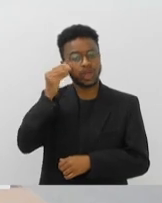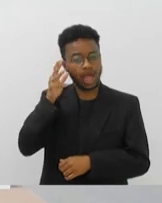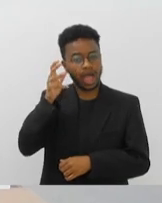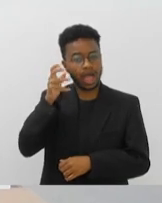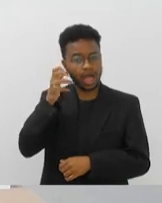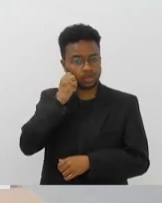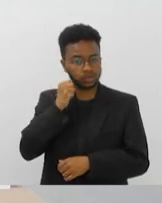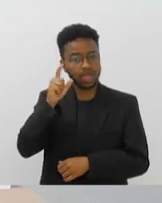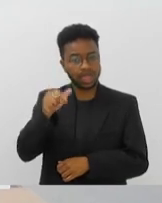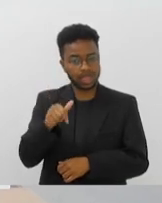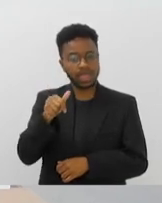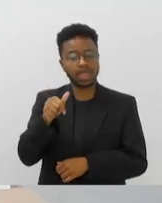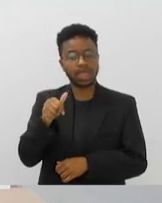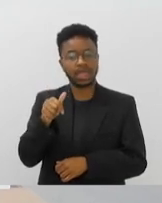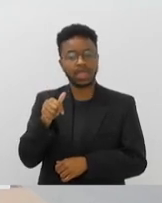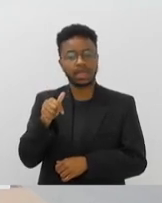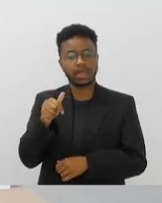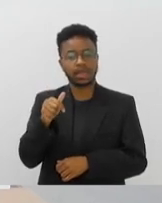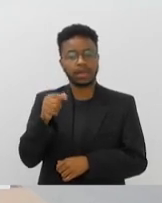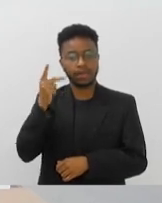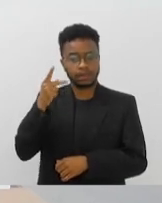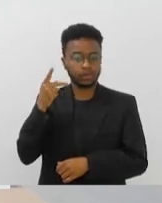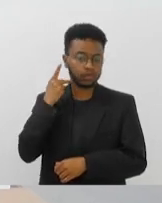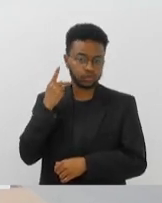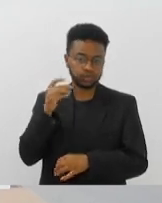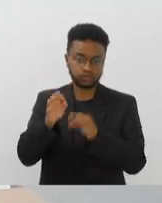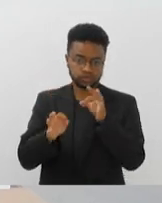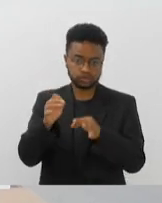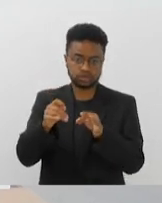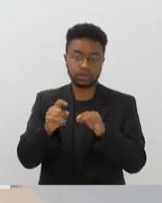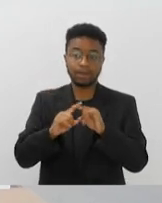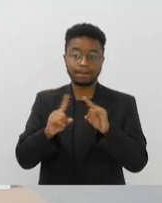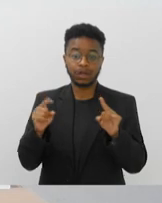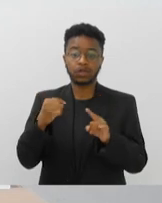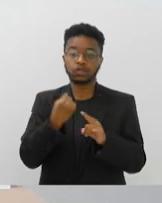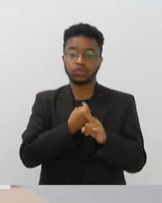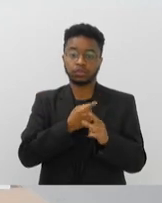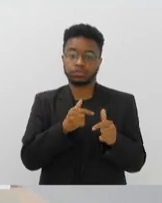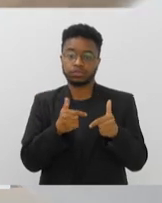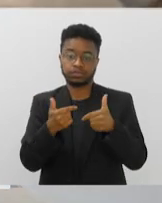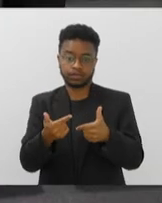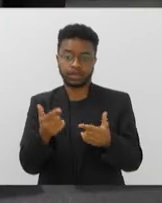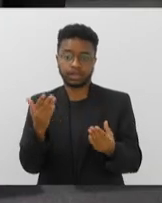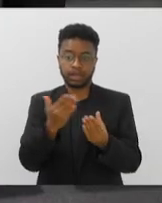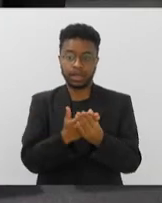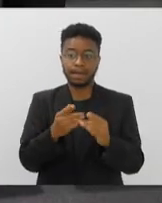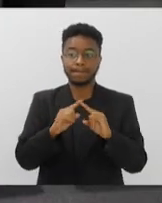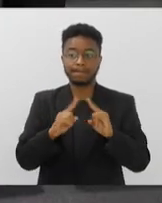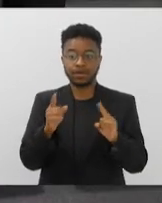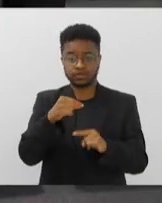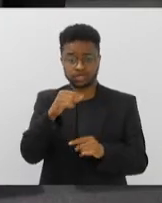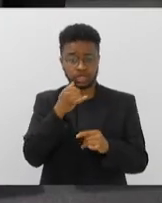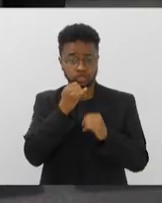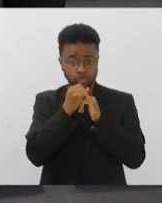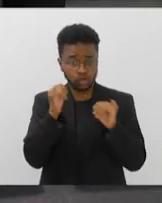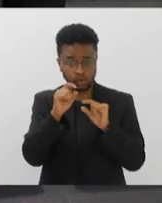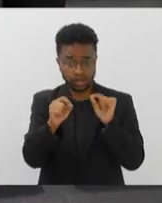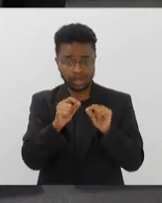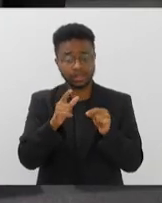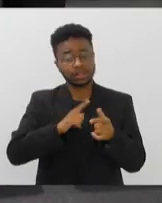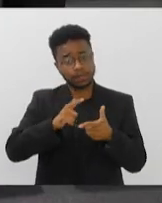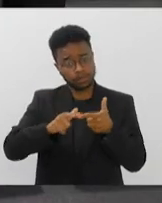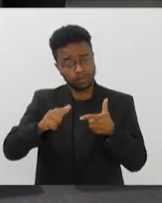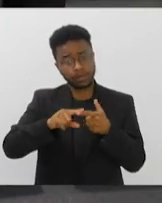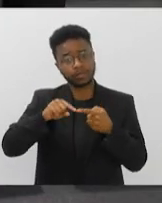Defensoria Pública tinha ingressado com aquela ação e pasmem vocês que a colega pelo problema que deu depois